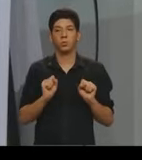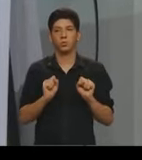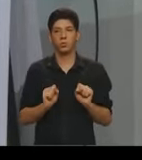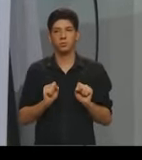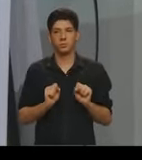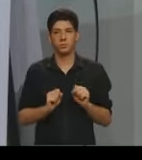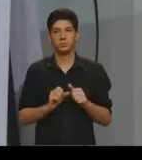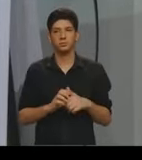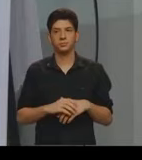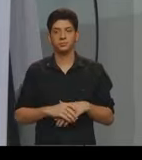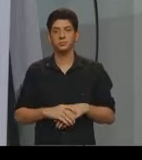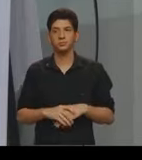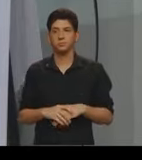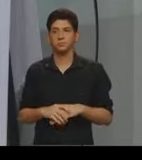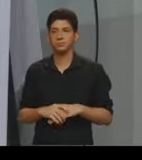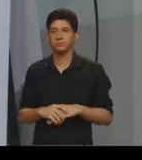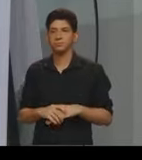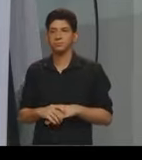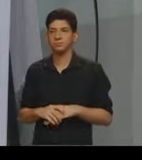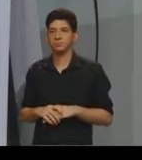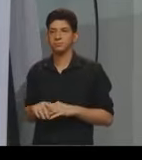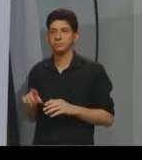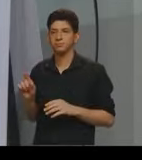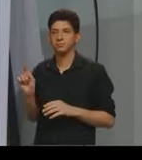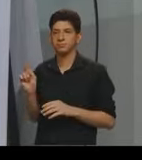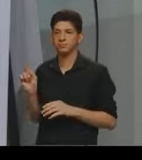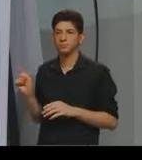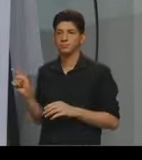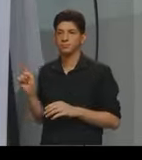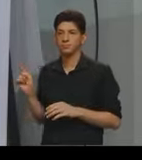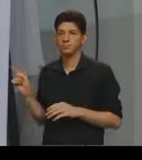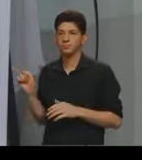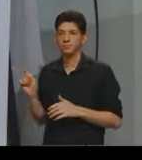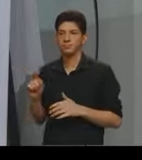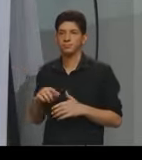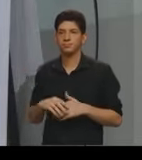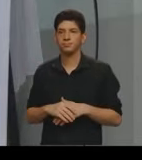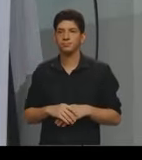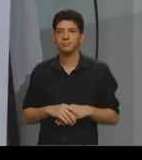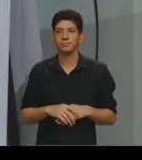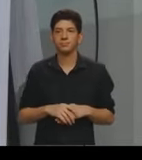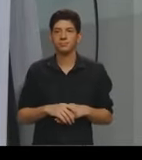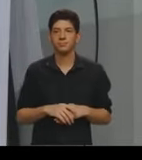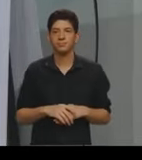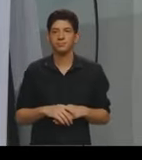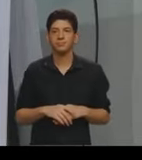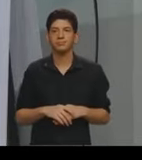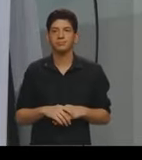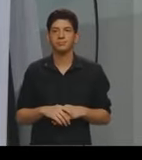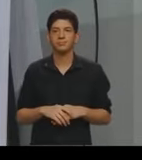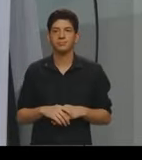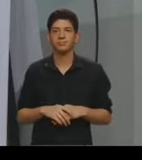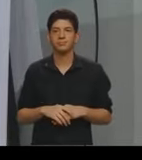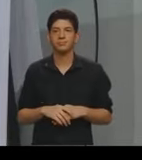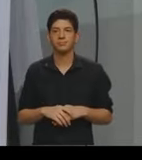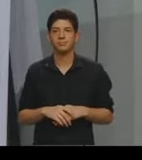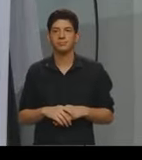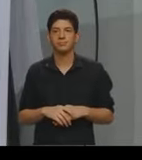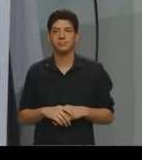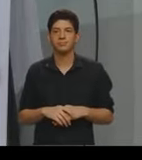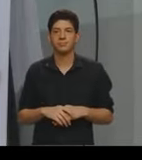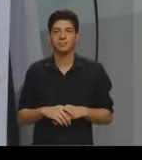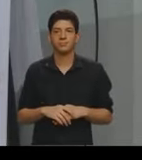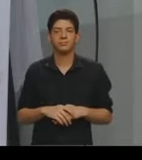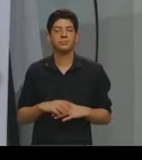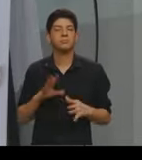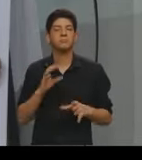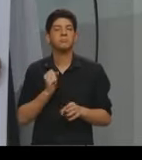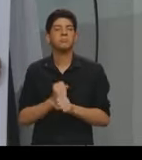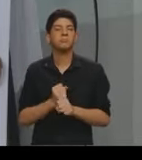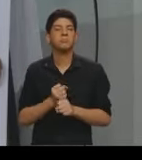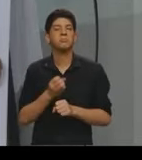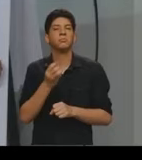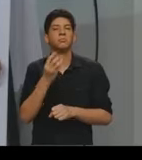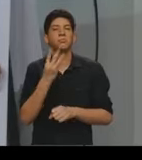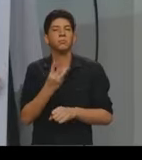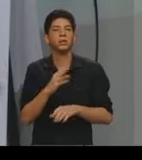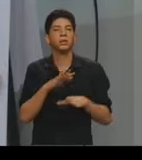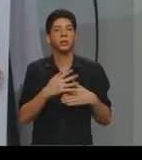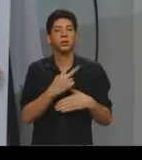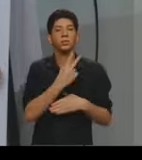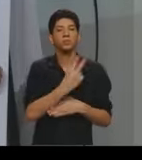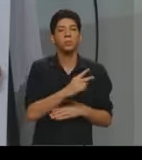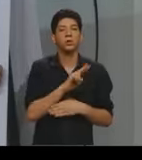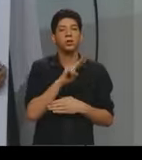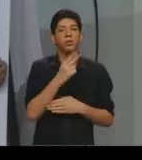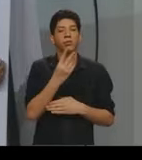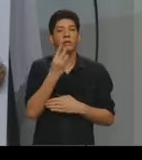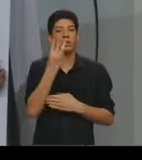potência está lá dentro do radical, com o índice. Então, simplificando aqui, vai dar 3, então vai ficar 2 elevado a 3, que é a